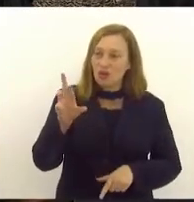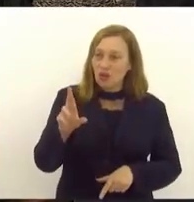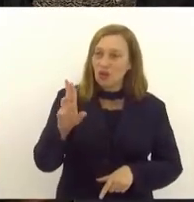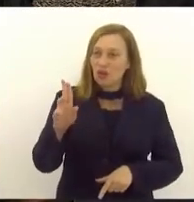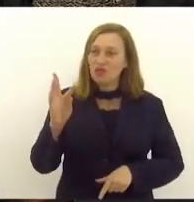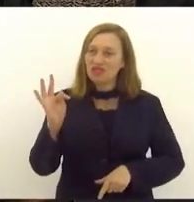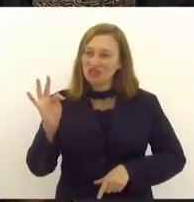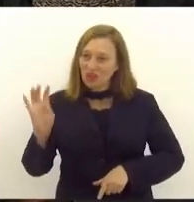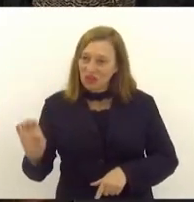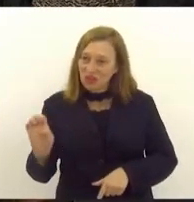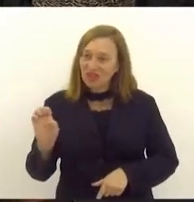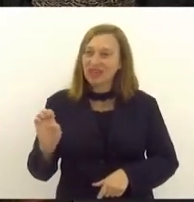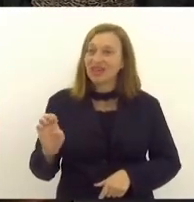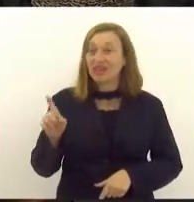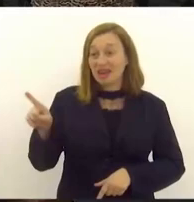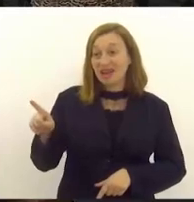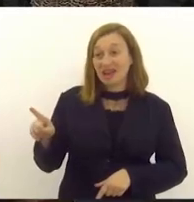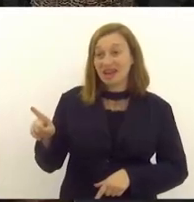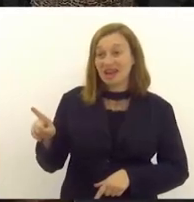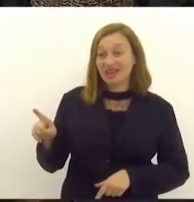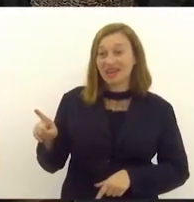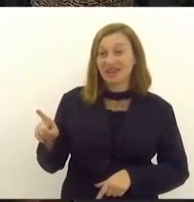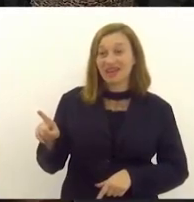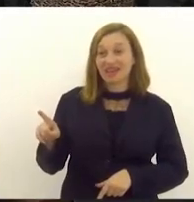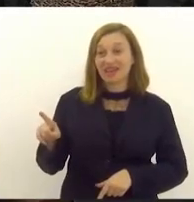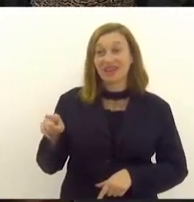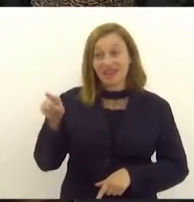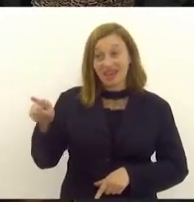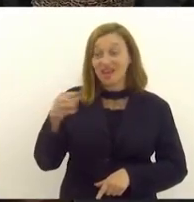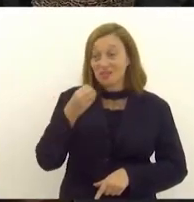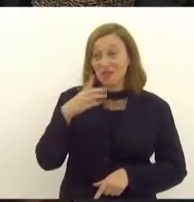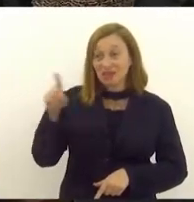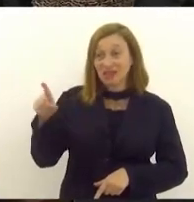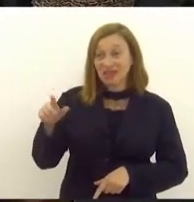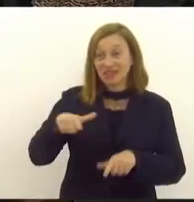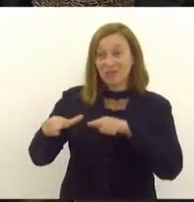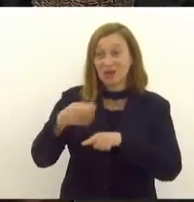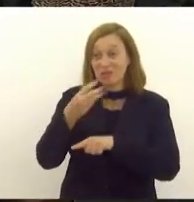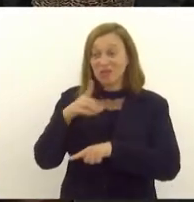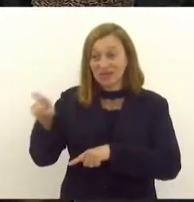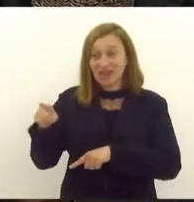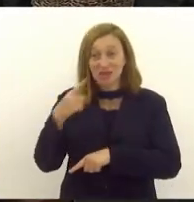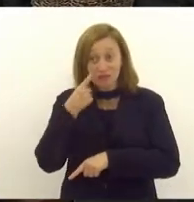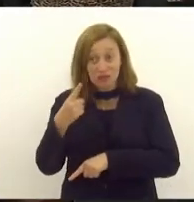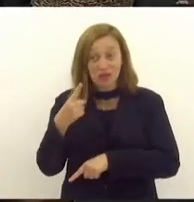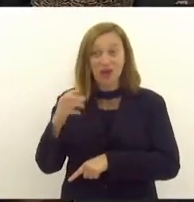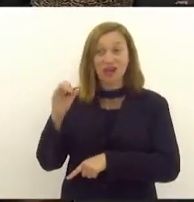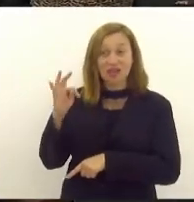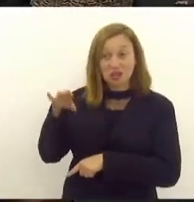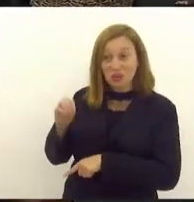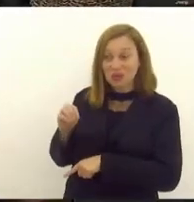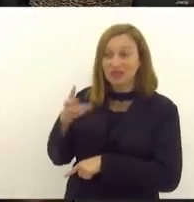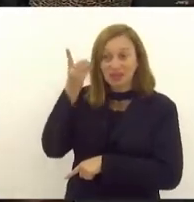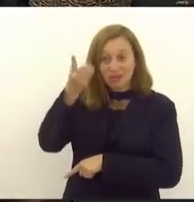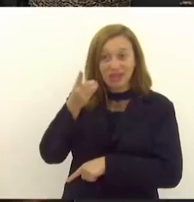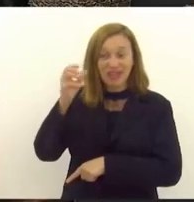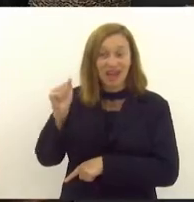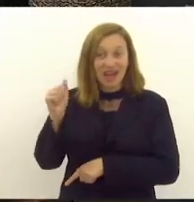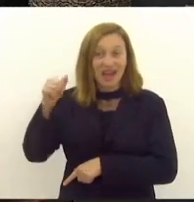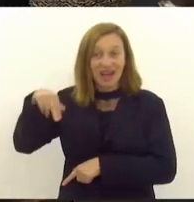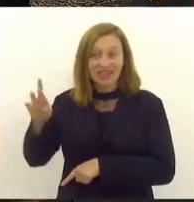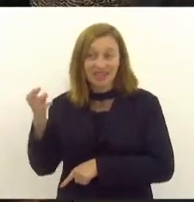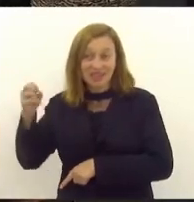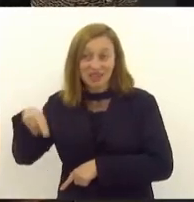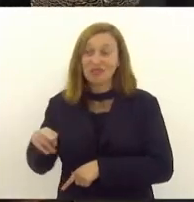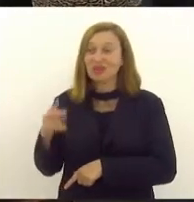promovido né sugestão boa viu seu Antônio viu Deputado Anderson deu uma ideia